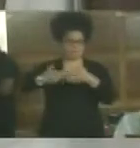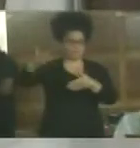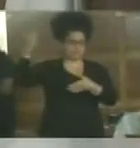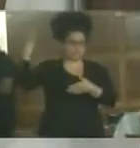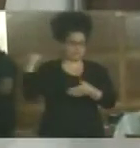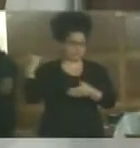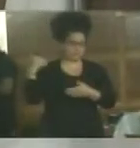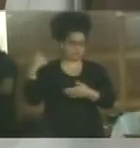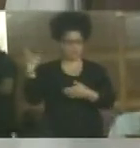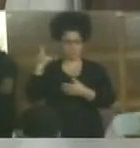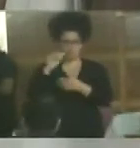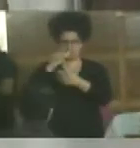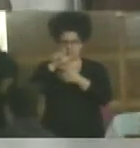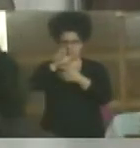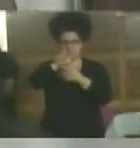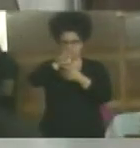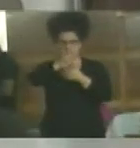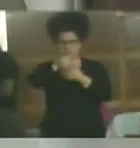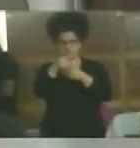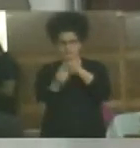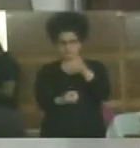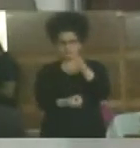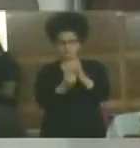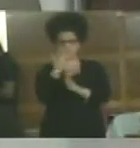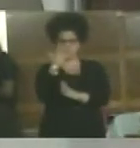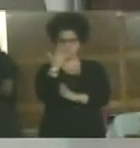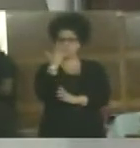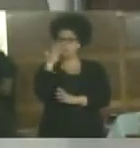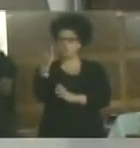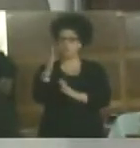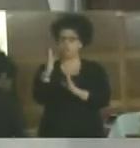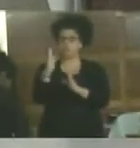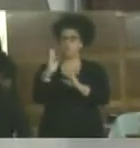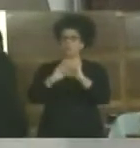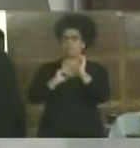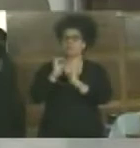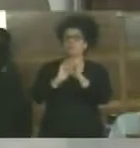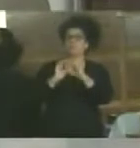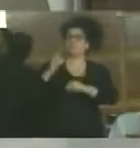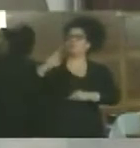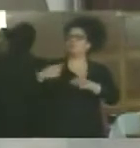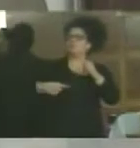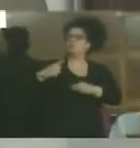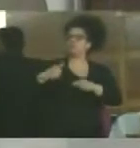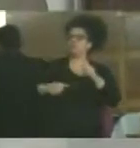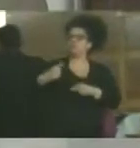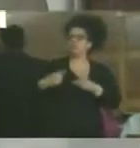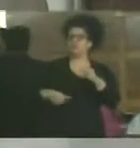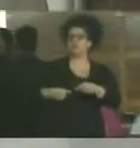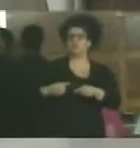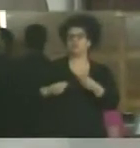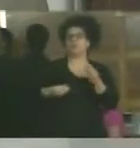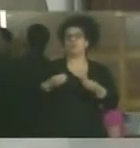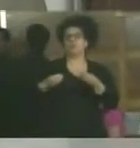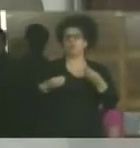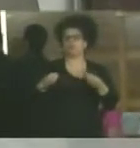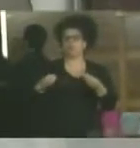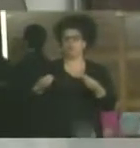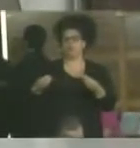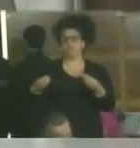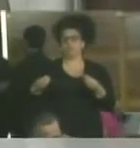na LERJ, foi criado, não é isso? Uma frente parlamentar para discutir o setor naval.